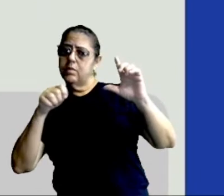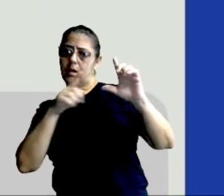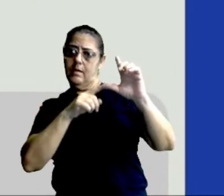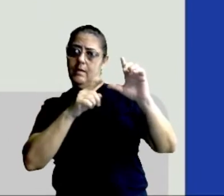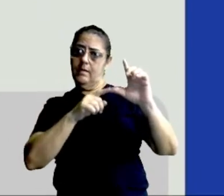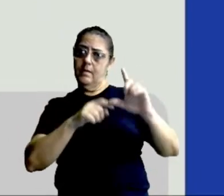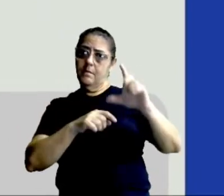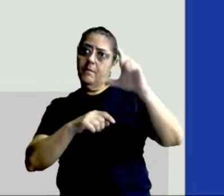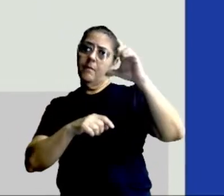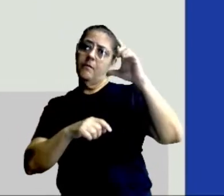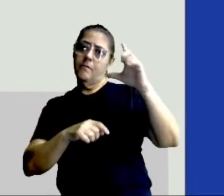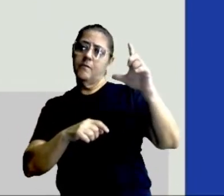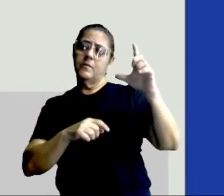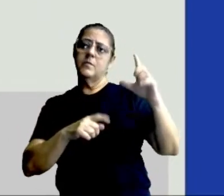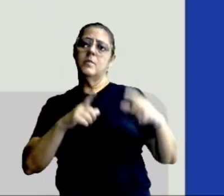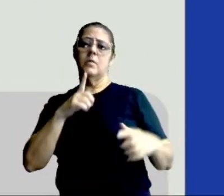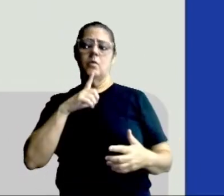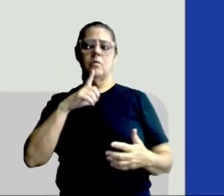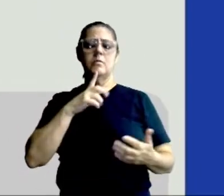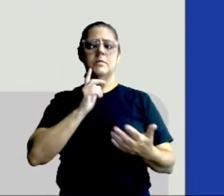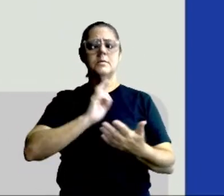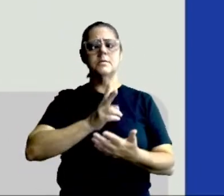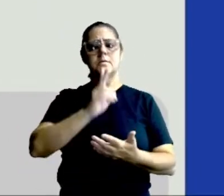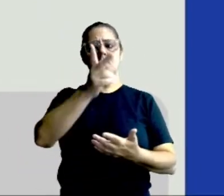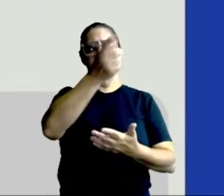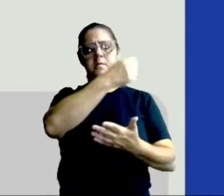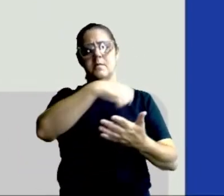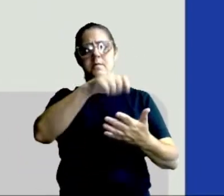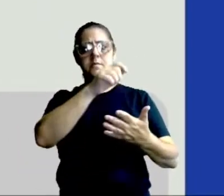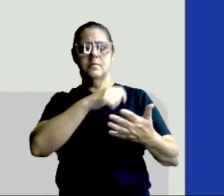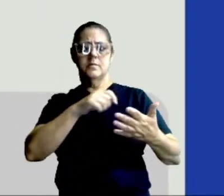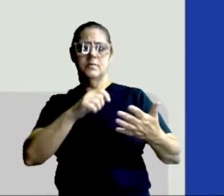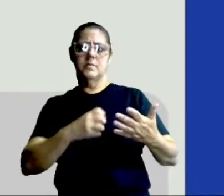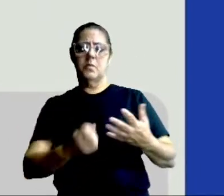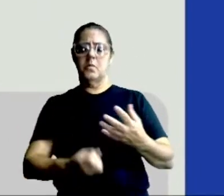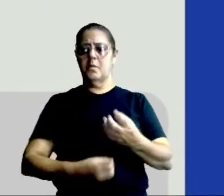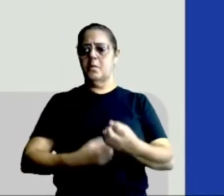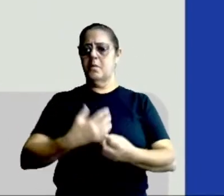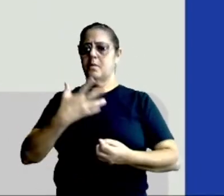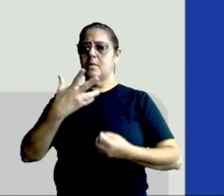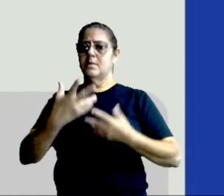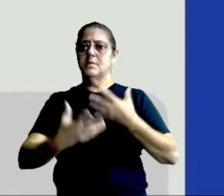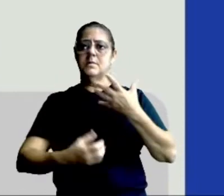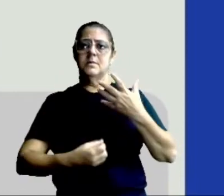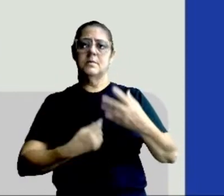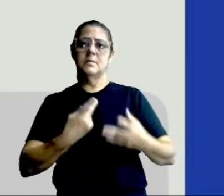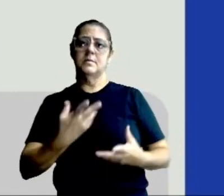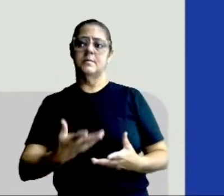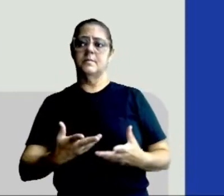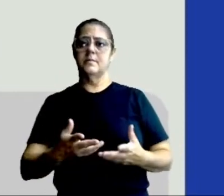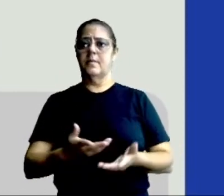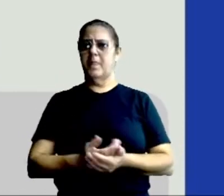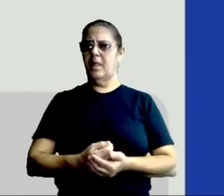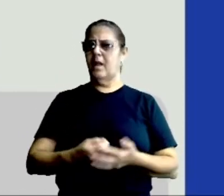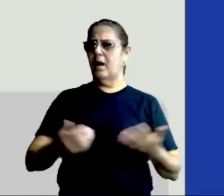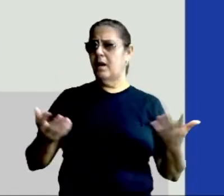que você tem quando você vai escrever Quando você vai ler uma Bom dia agora